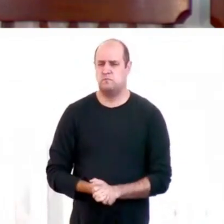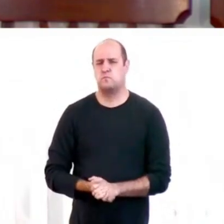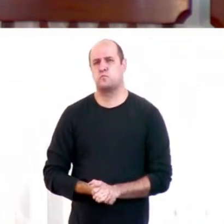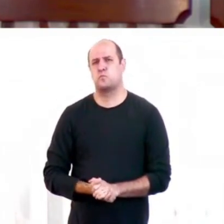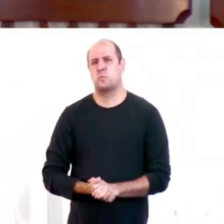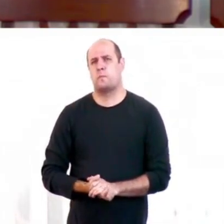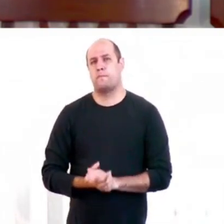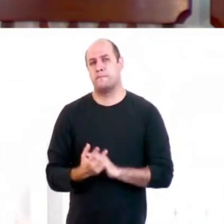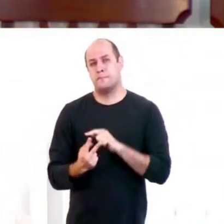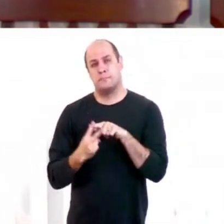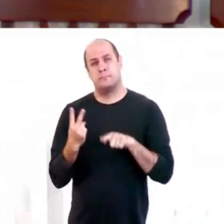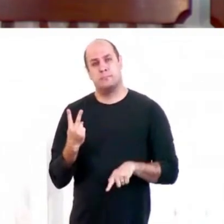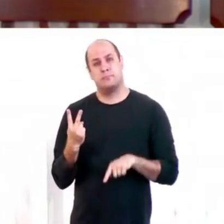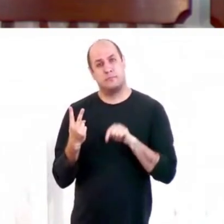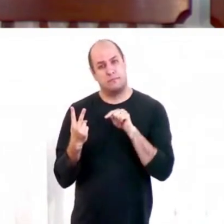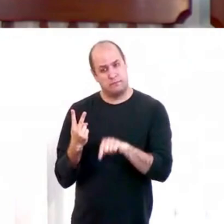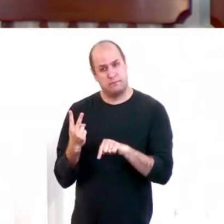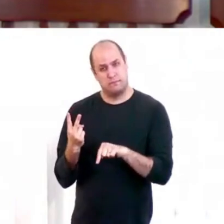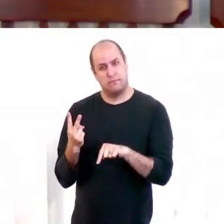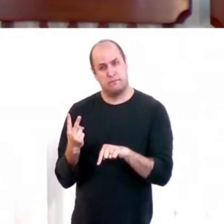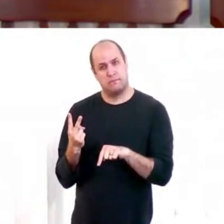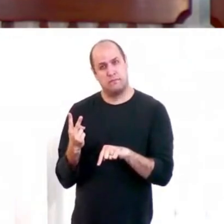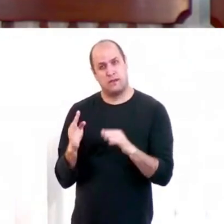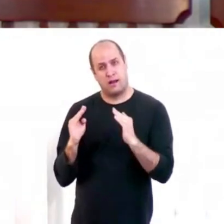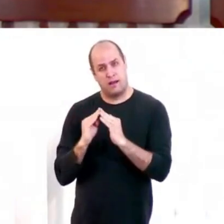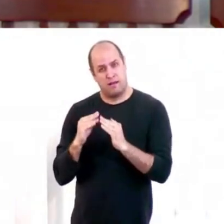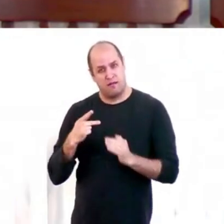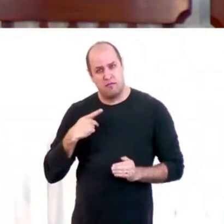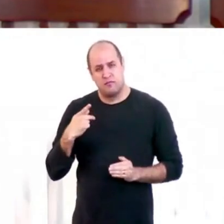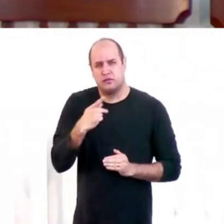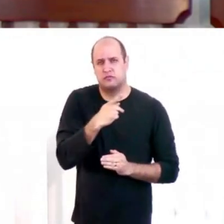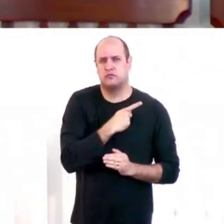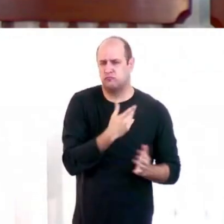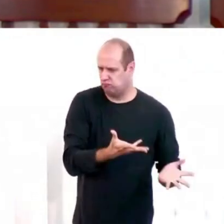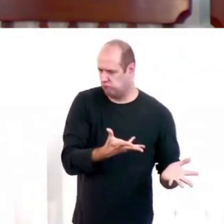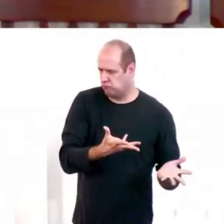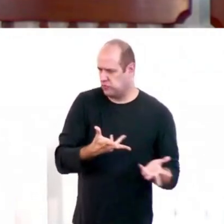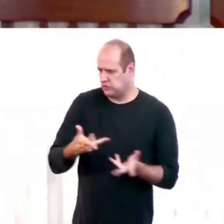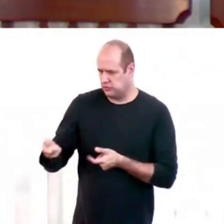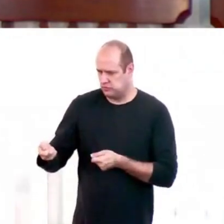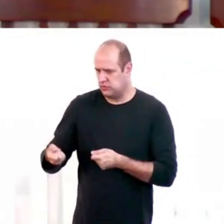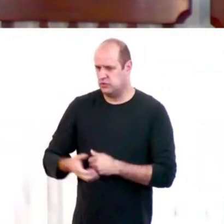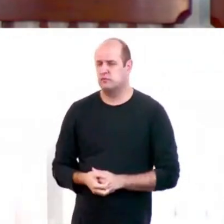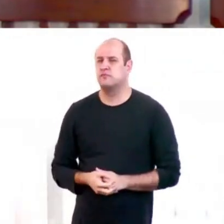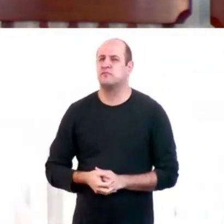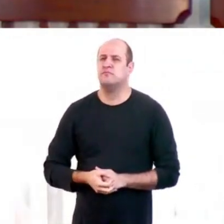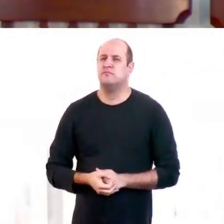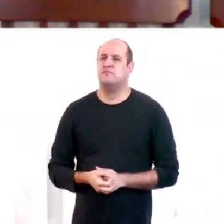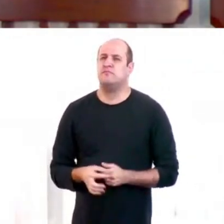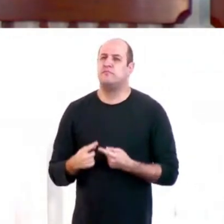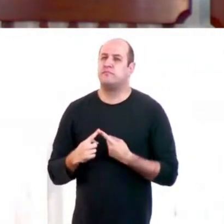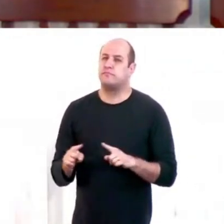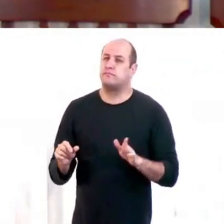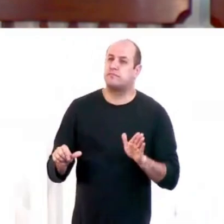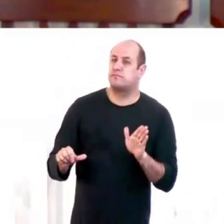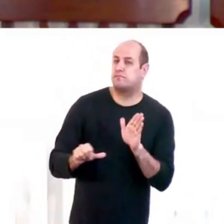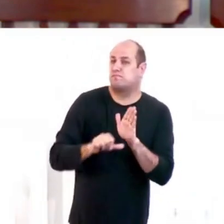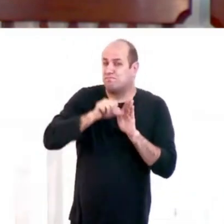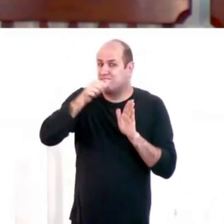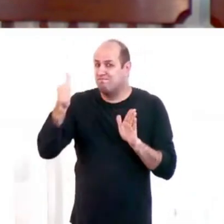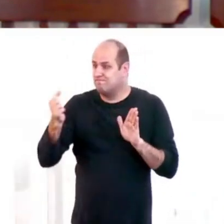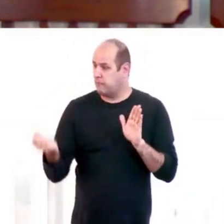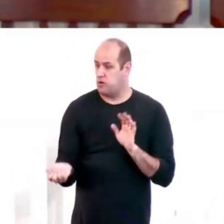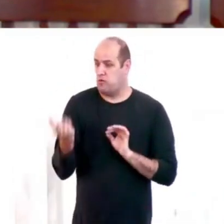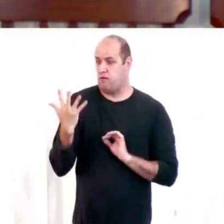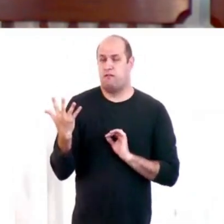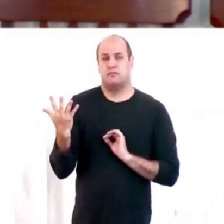ali, hospedados na casa de um pastor, que tão bem nos recebeu, mas esse foi o primeiro cenário. Um